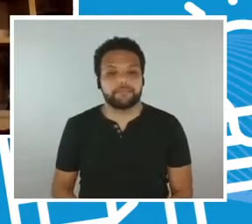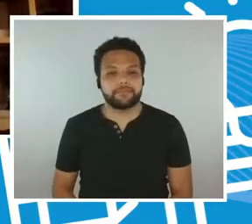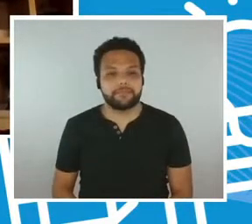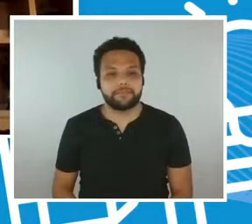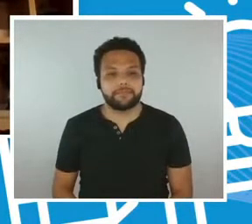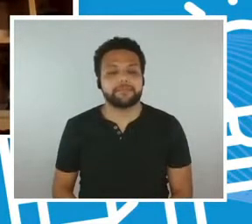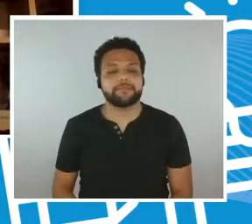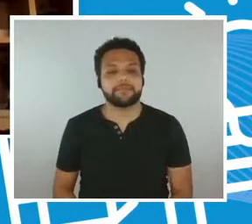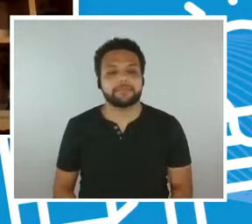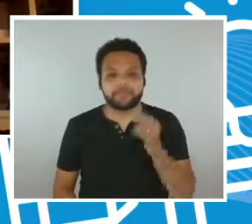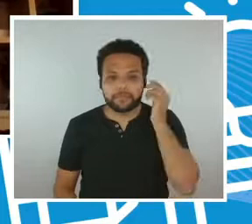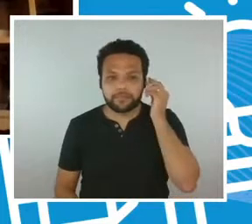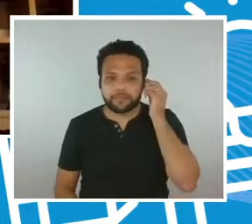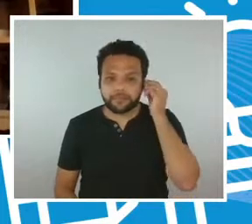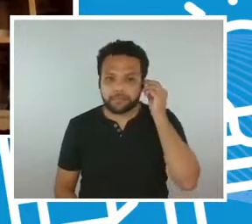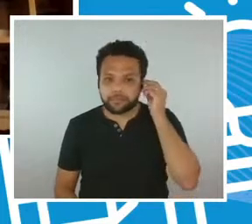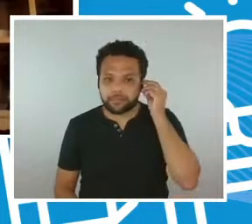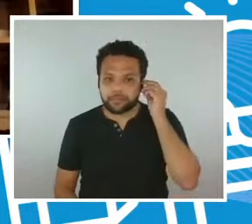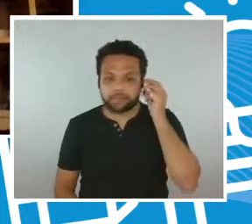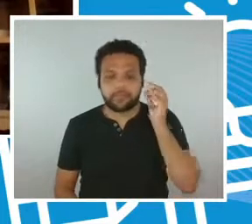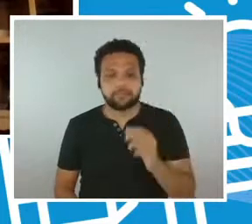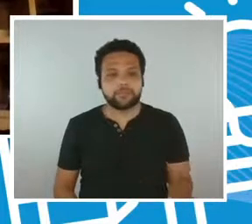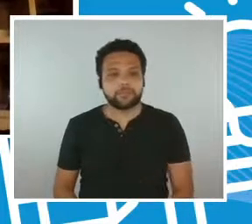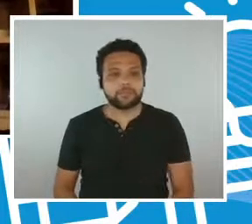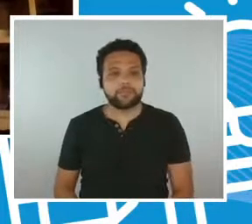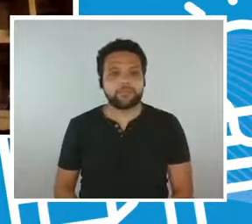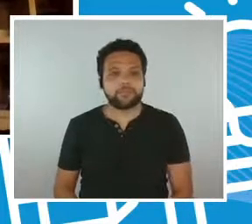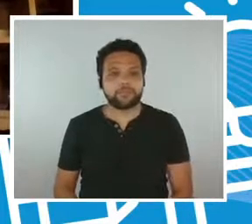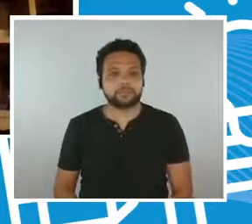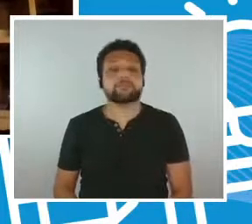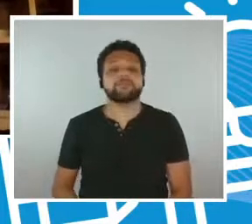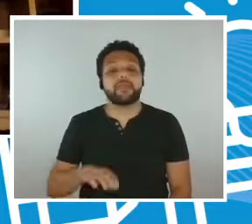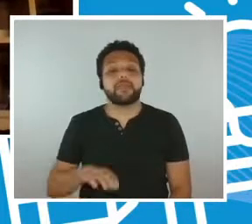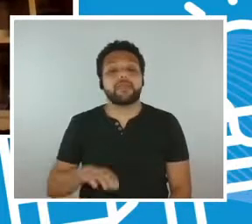uma questão que é o seguinte, do Estevão Rosa,